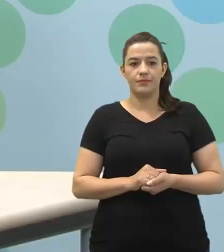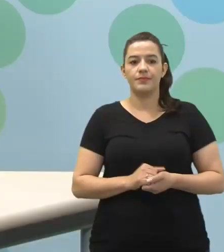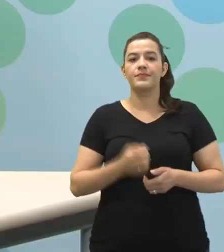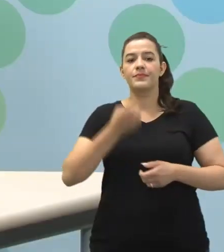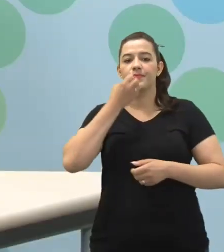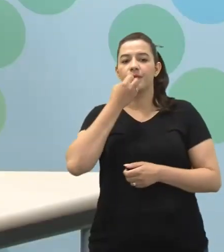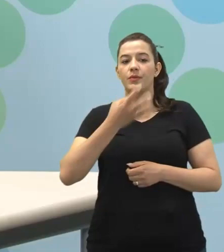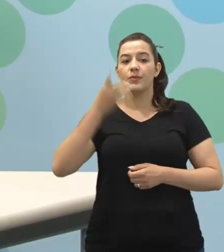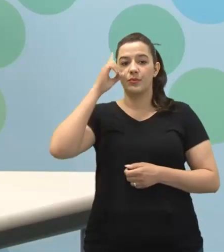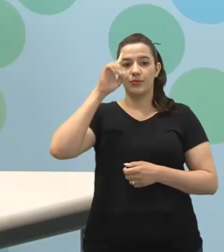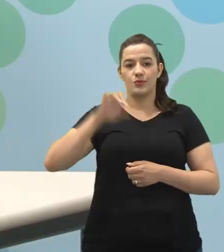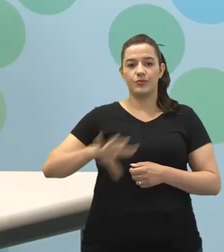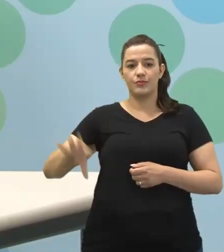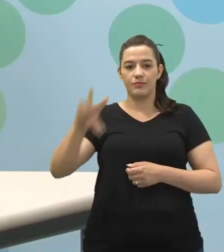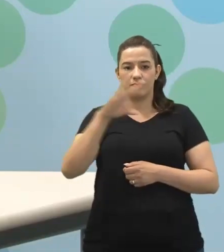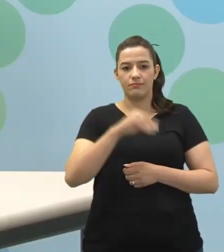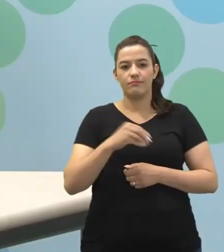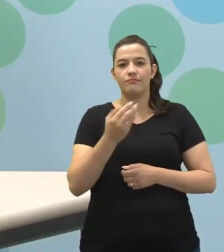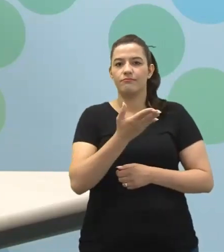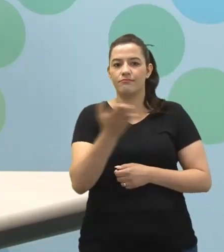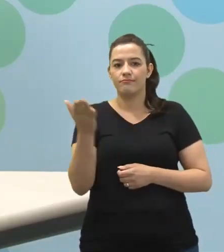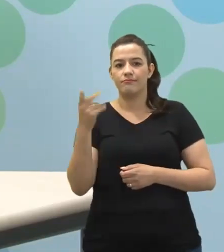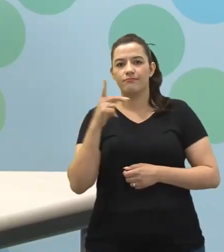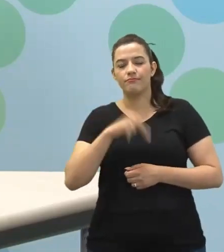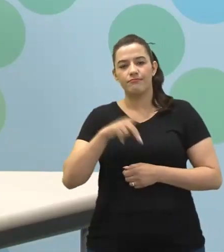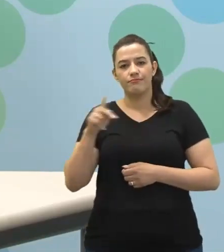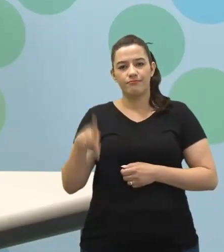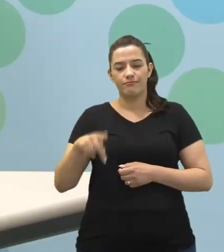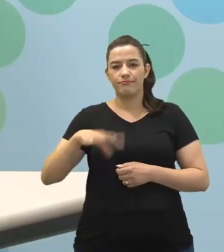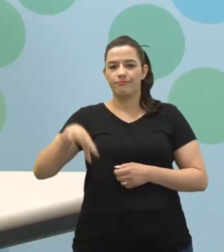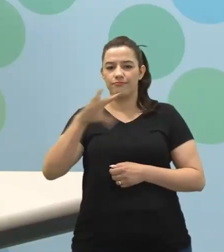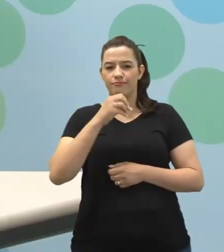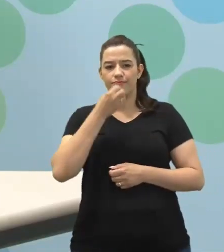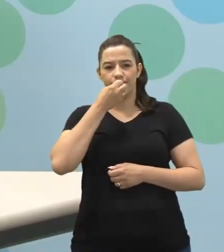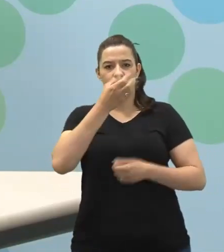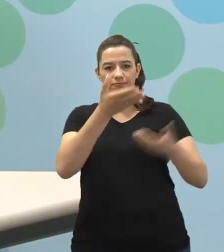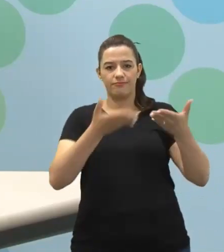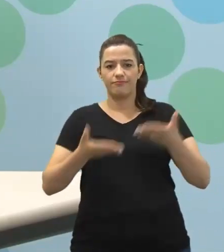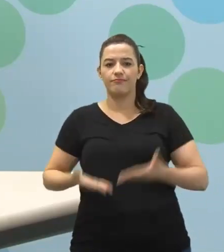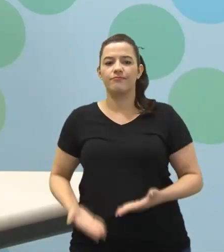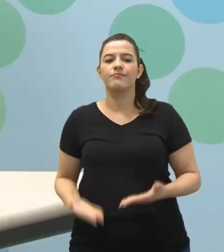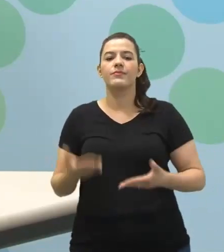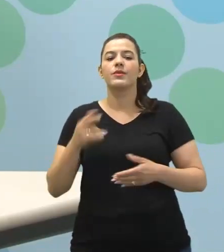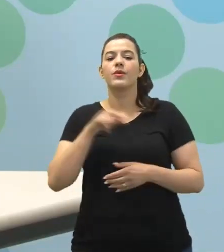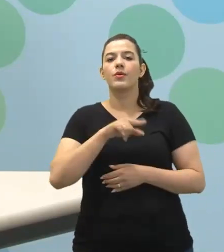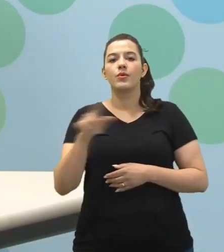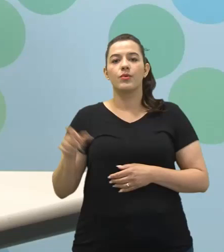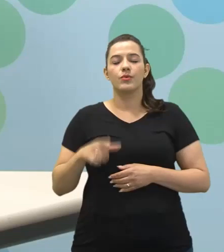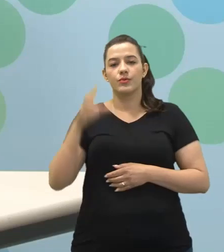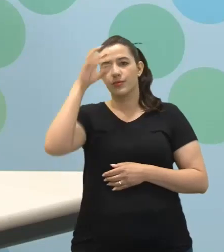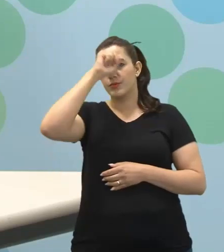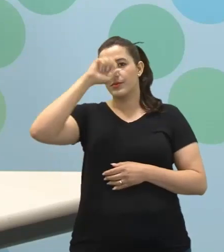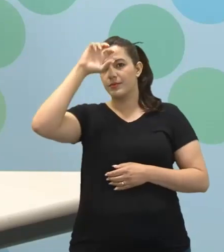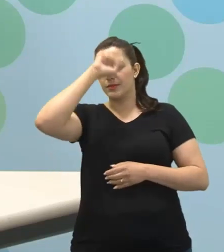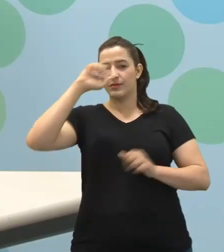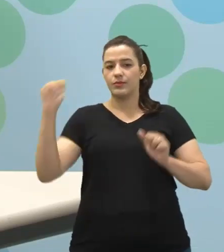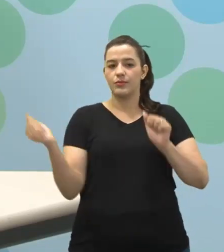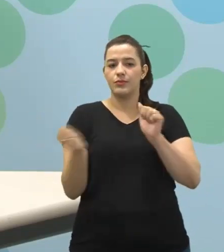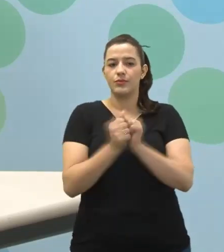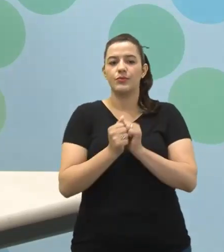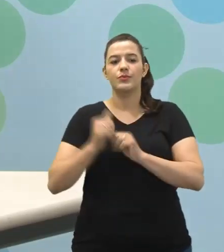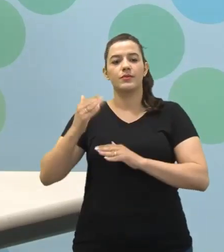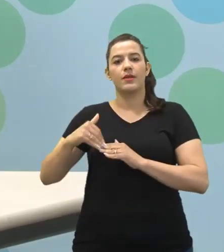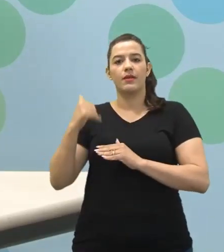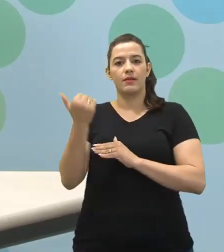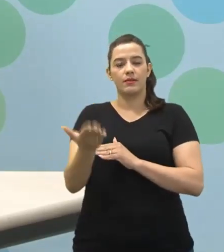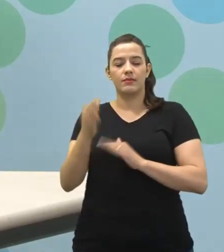Oi bom dia a todos os professores sejam todos muito bem vindos a formação do projeto aprender juntos e